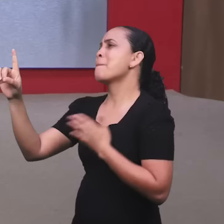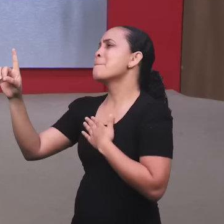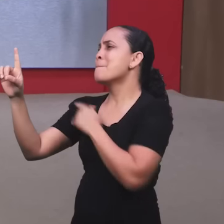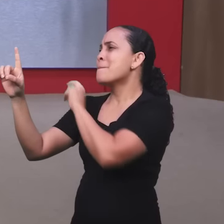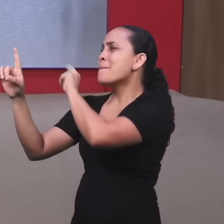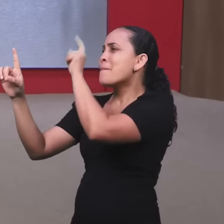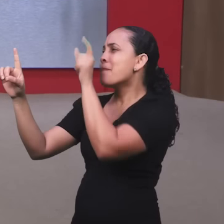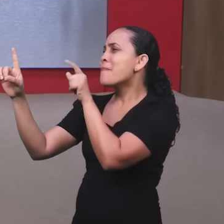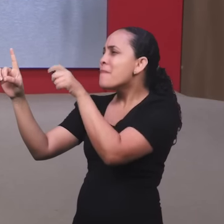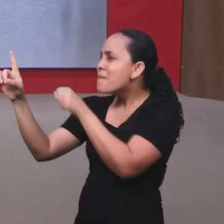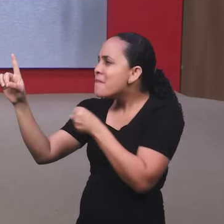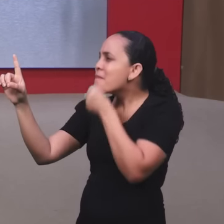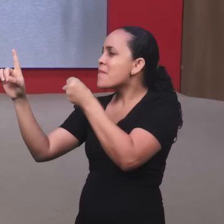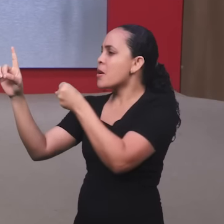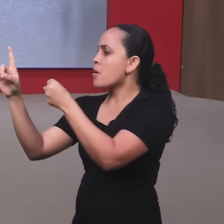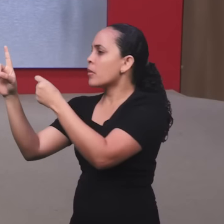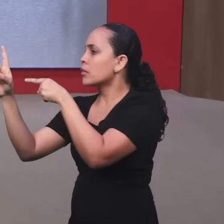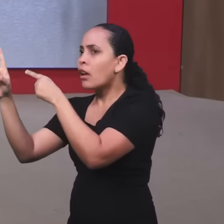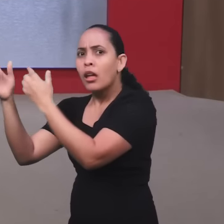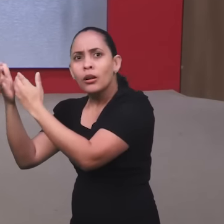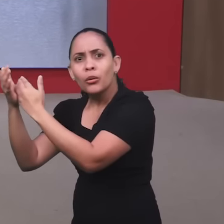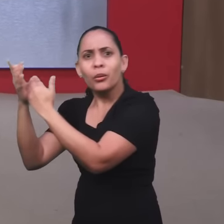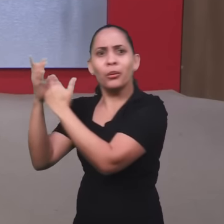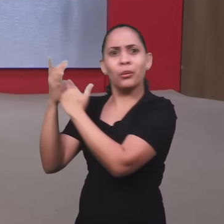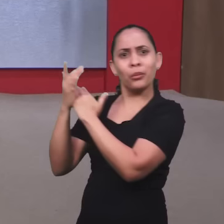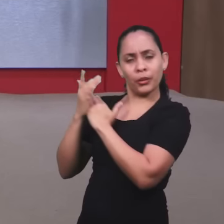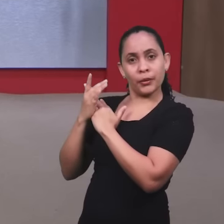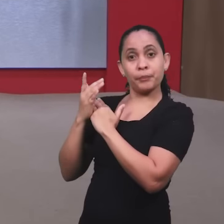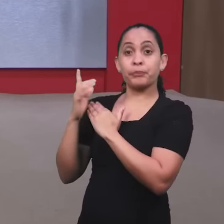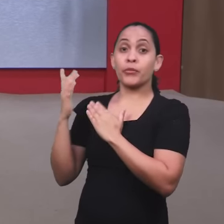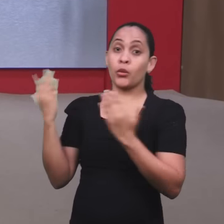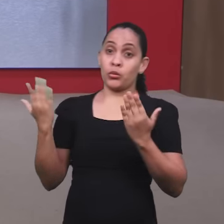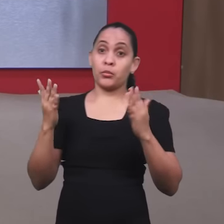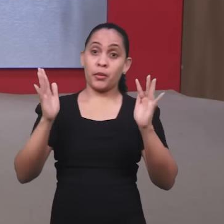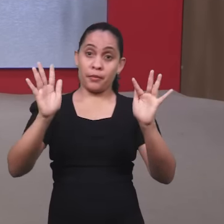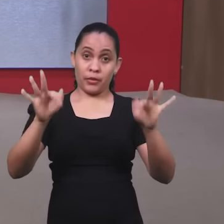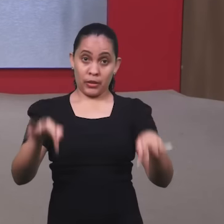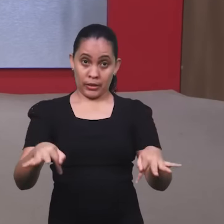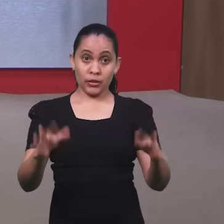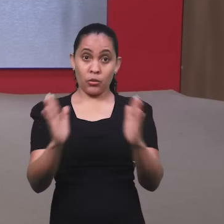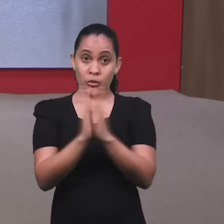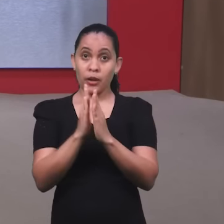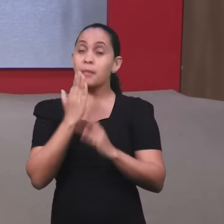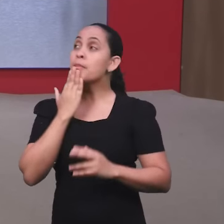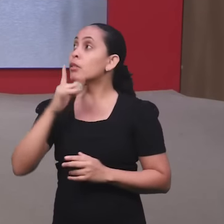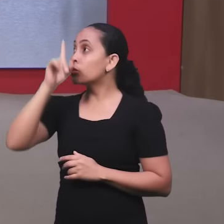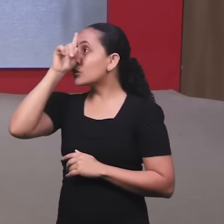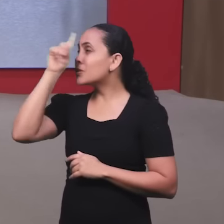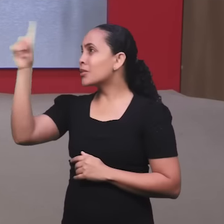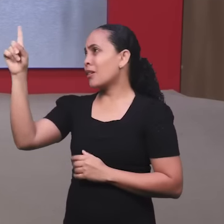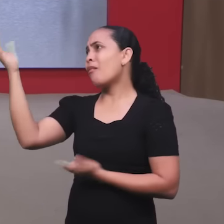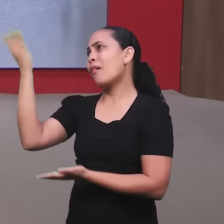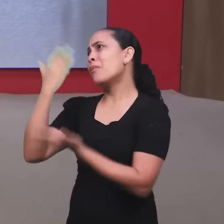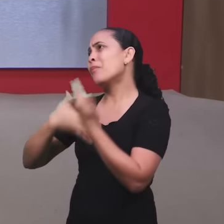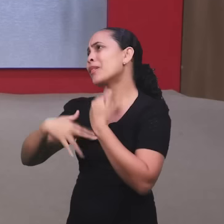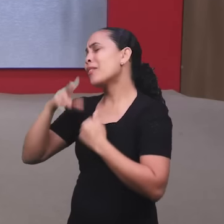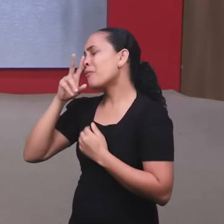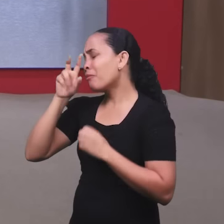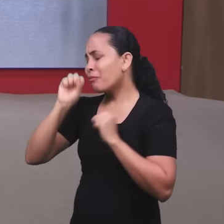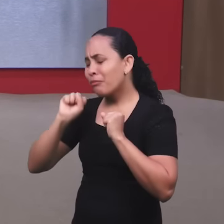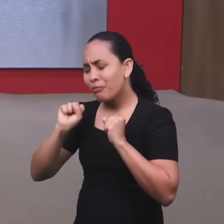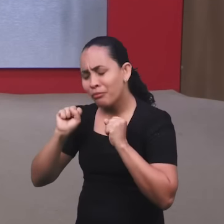pastor. Hoje nós podemos encerrar orando, pedindo ao Senhor, Senhor, me dá forças,